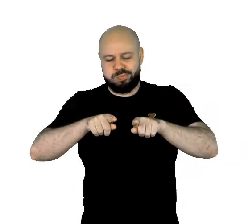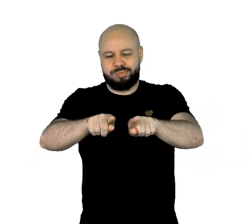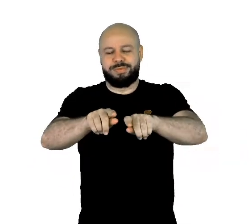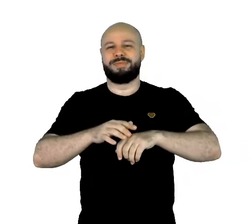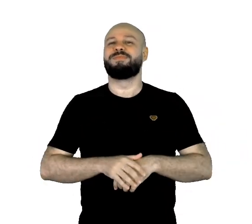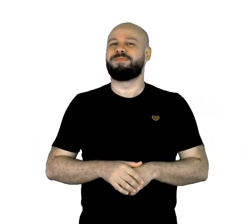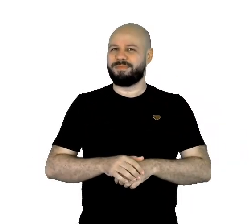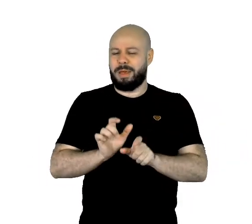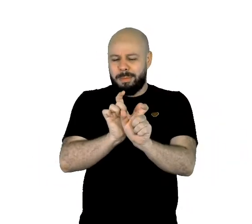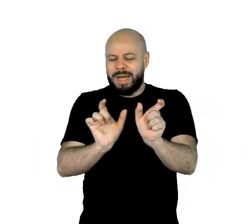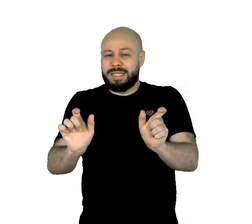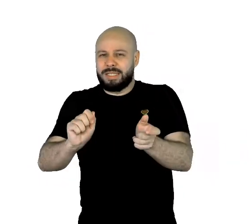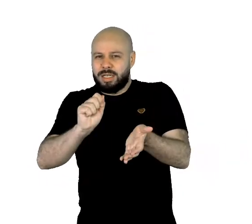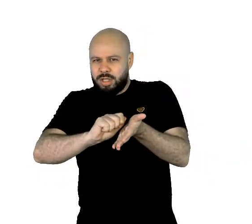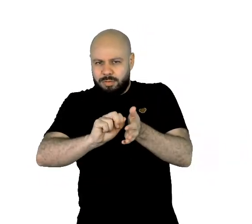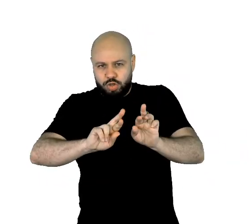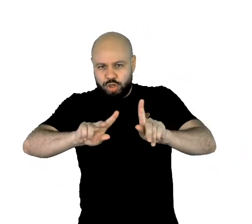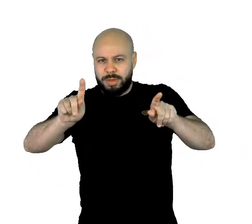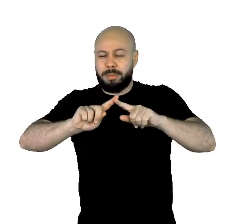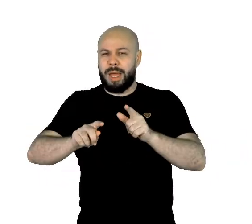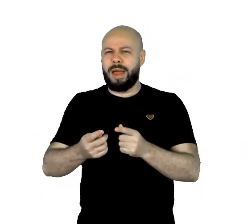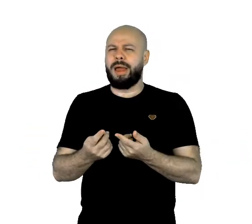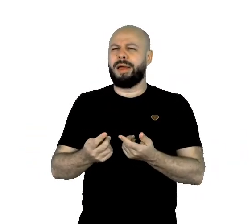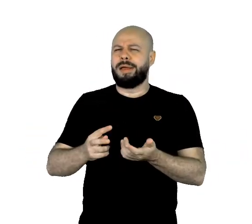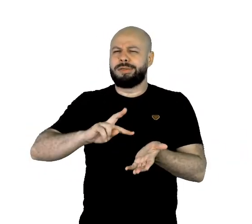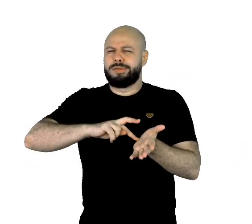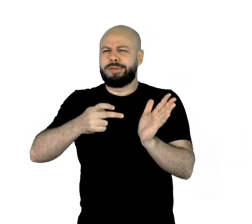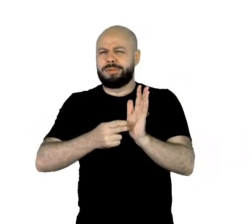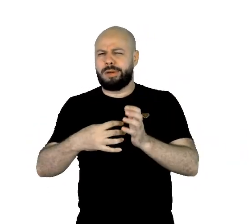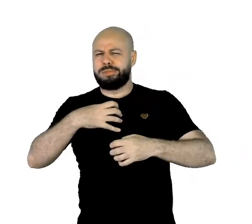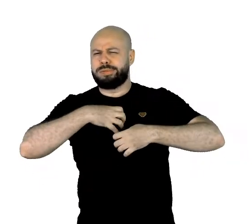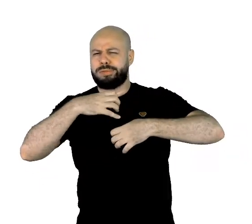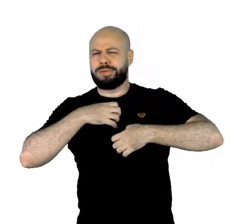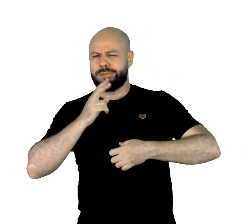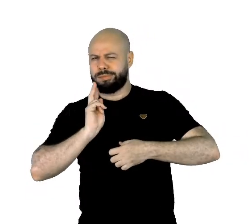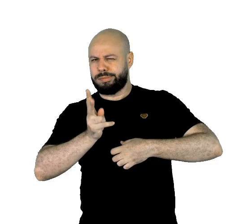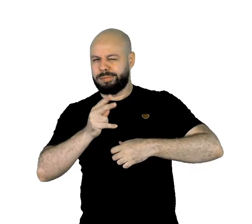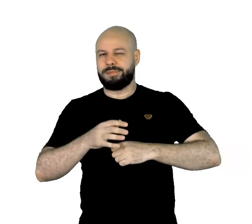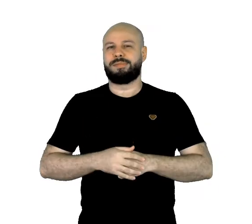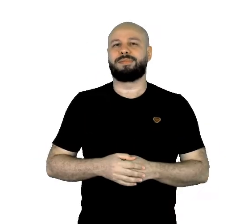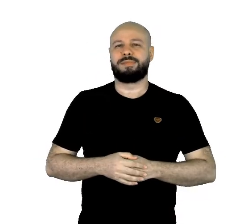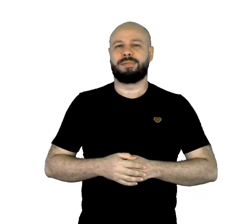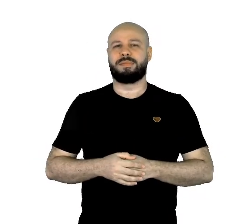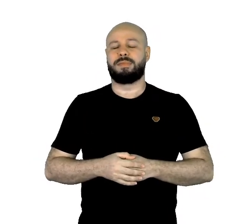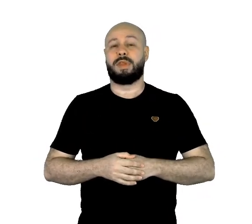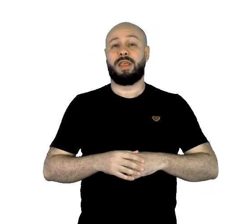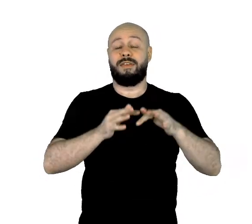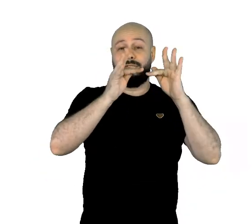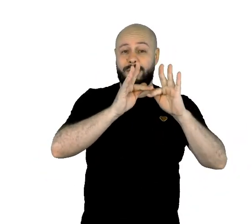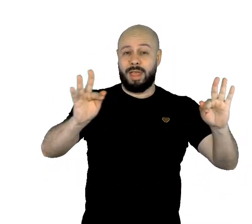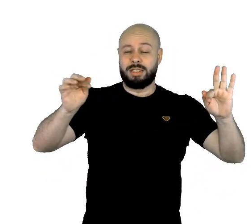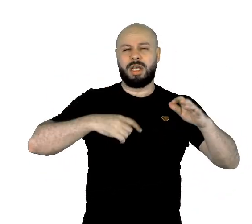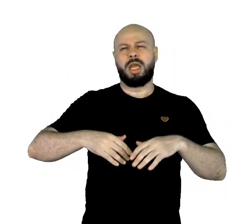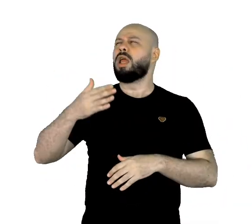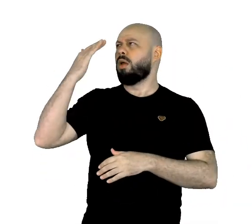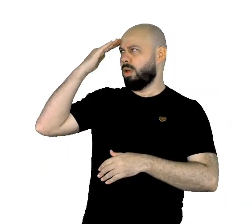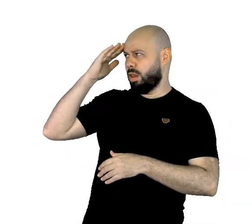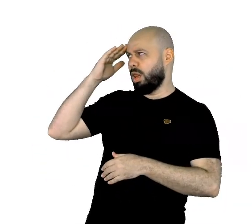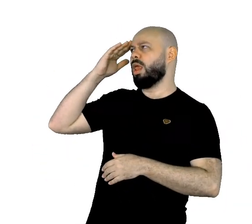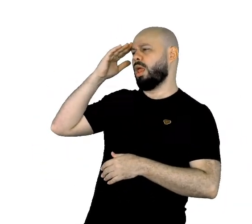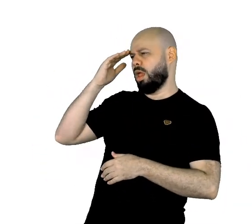né? Escrita diferente, mas que tem o mesmo sentido. E na frase, eu entendo,